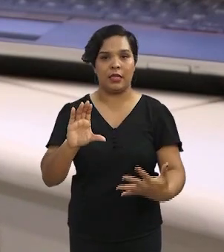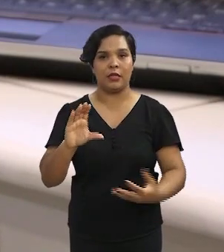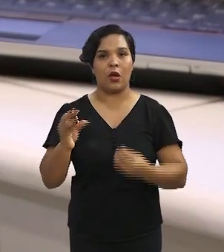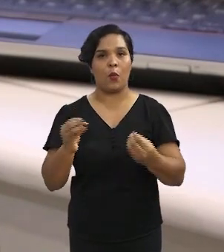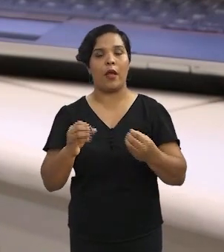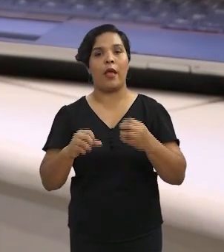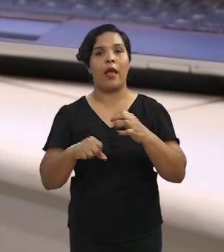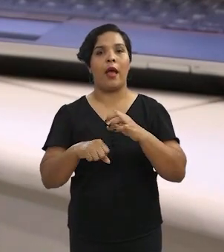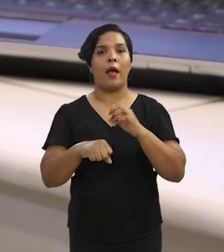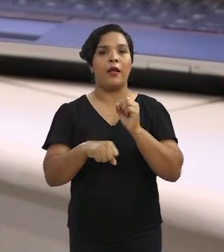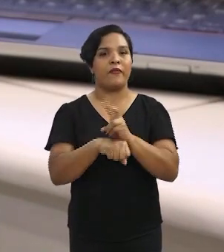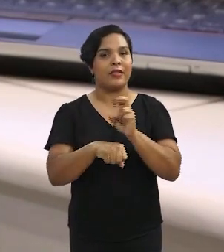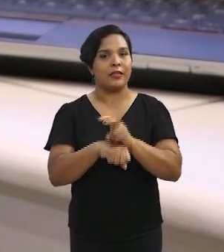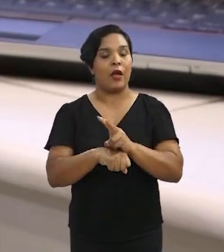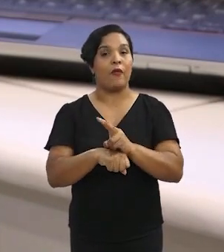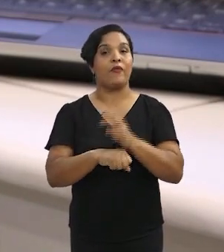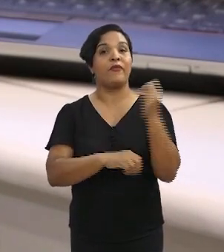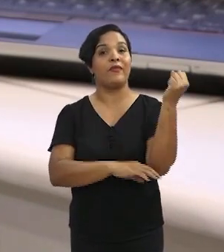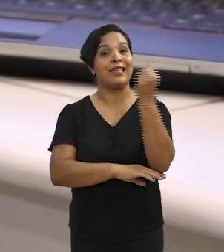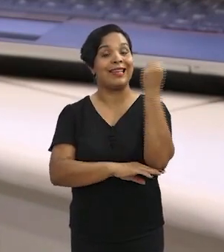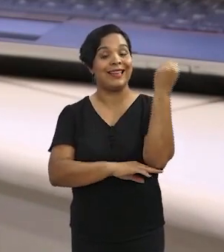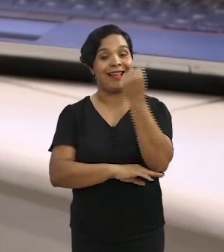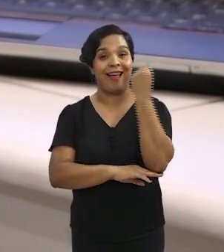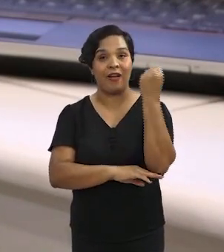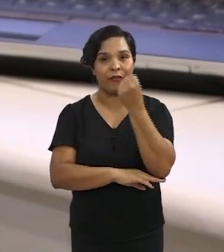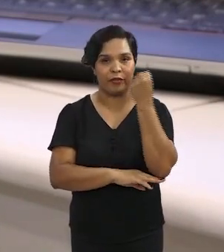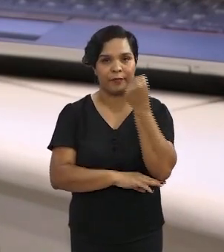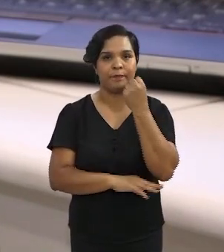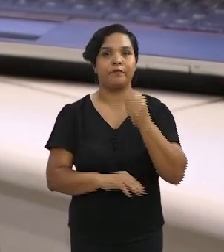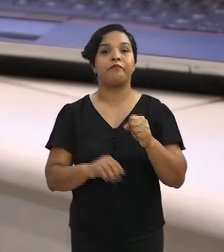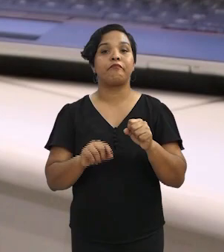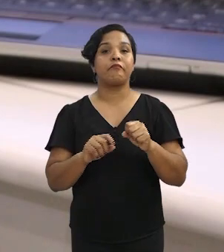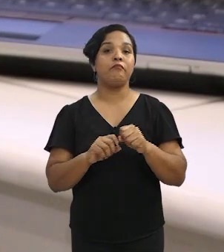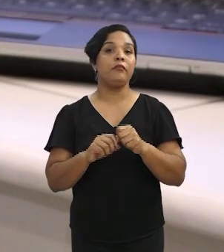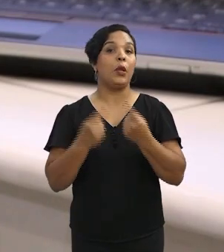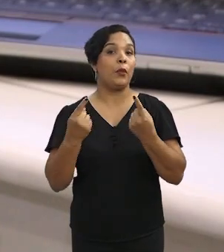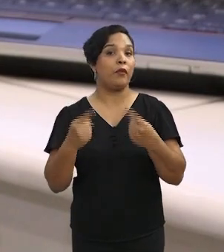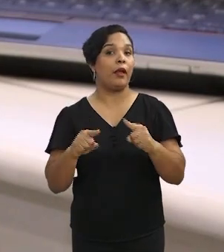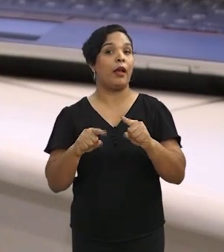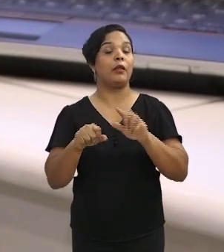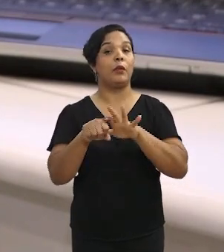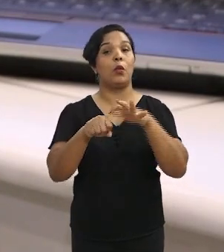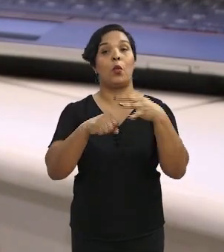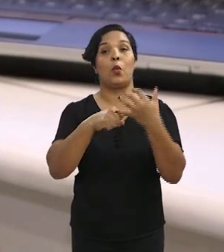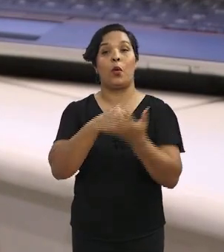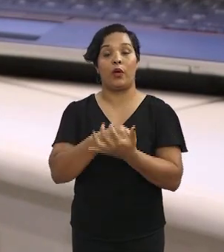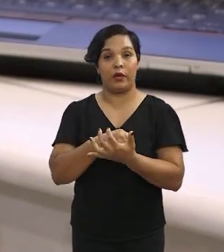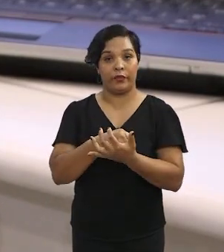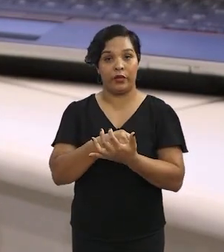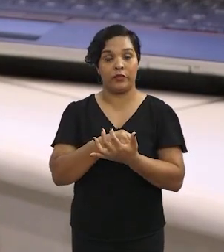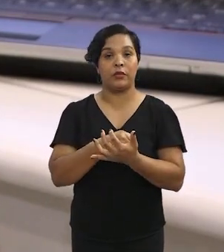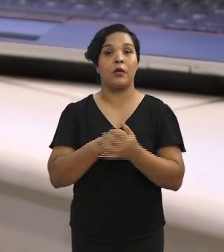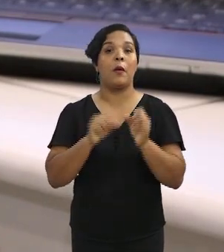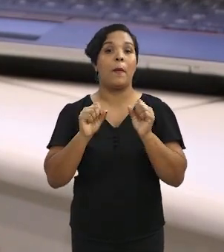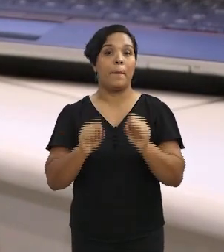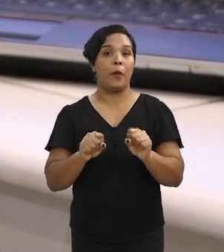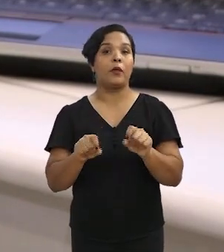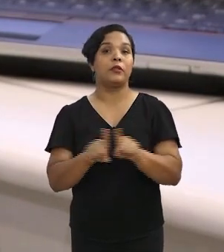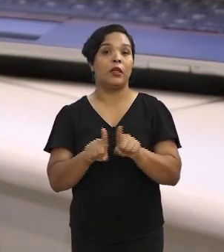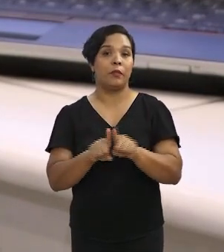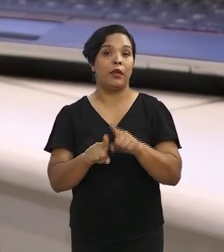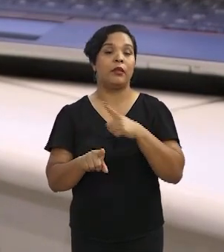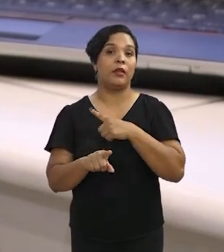como infecções virais graves, né, principalmente provocadas por coronavírus, isso